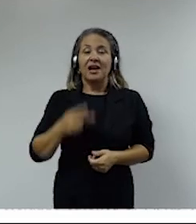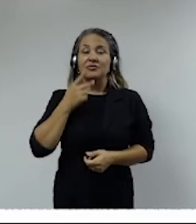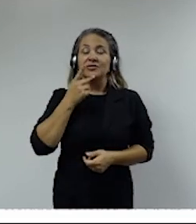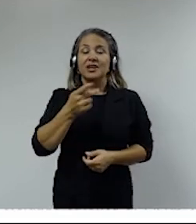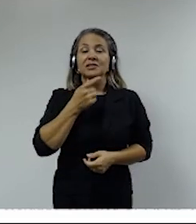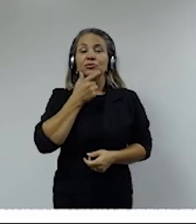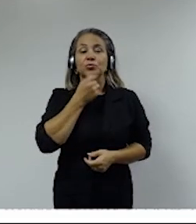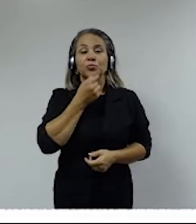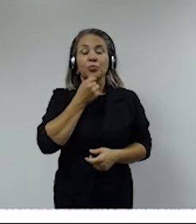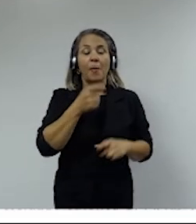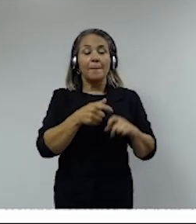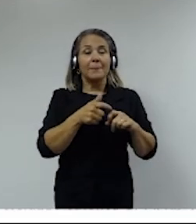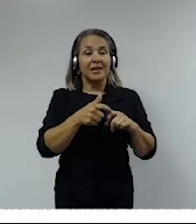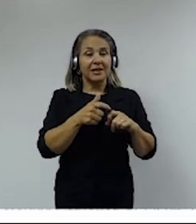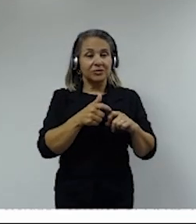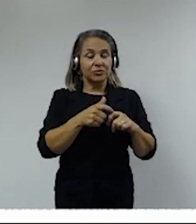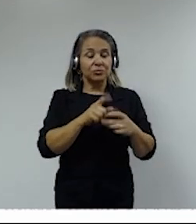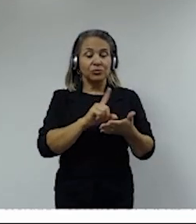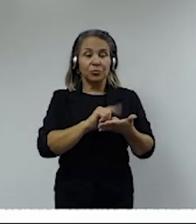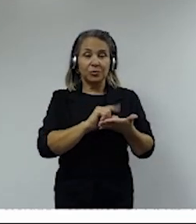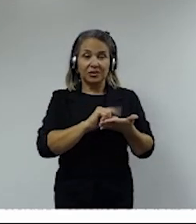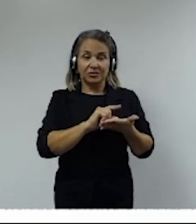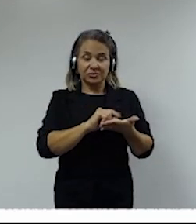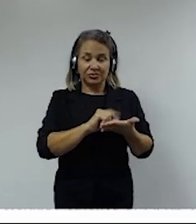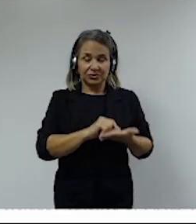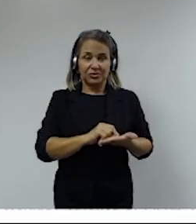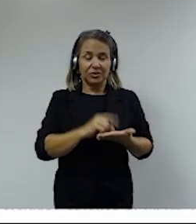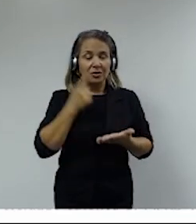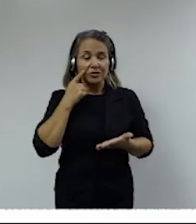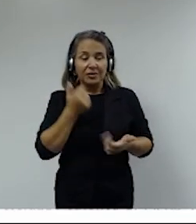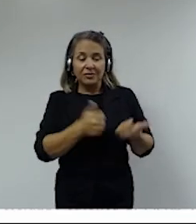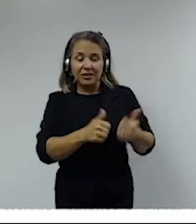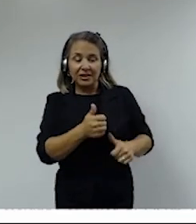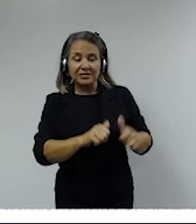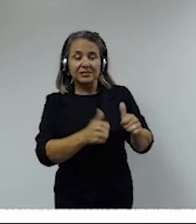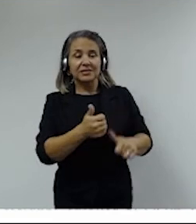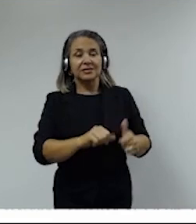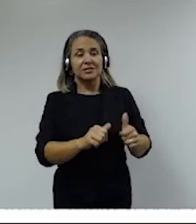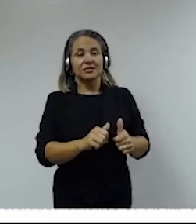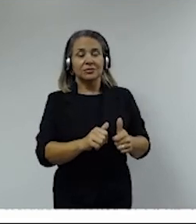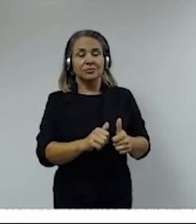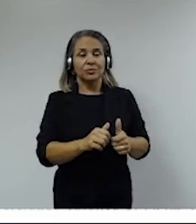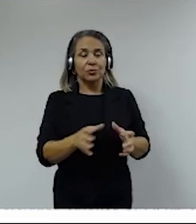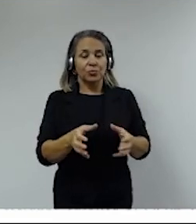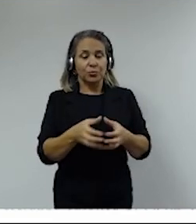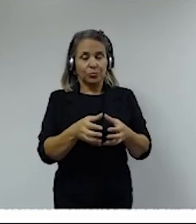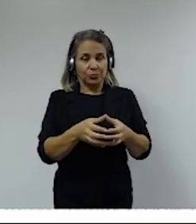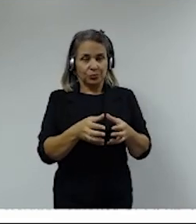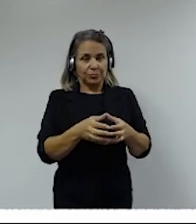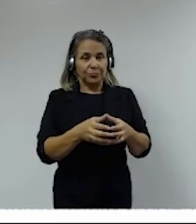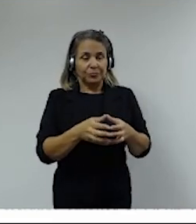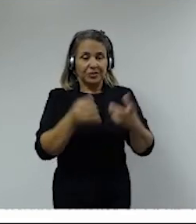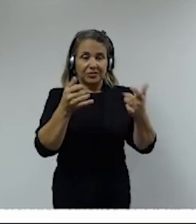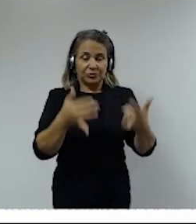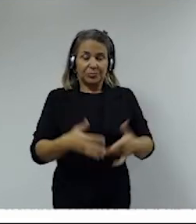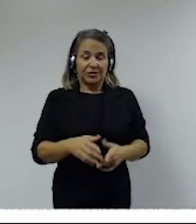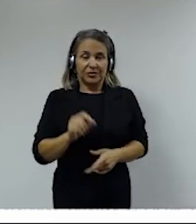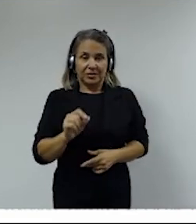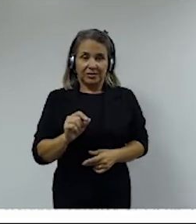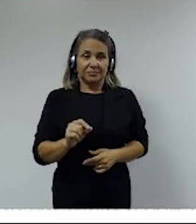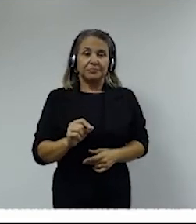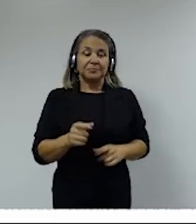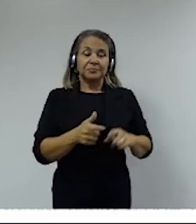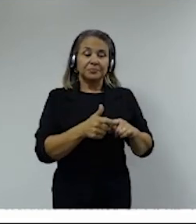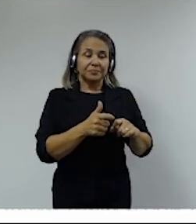um médico, de um artigo que eu estava analisando também com esse nosso grupo, em que